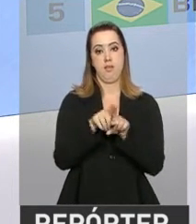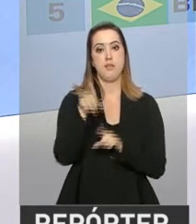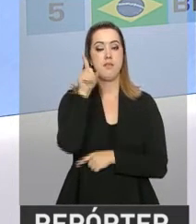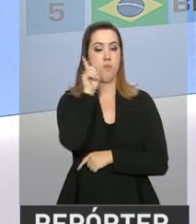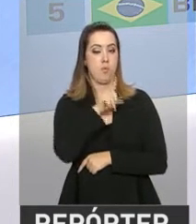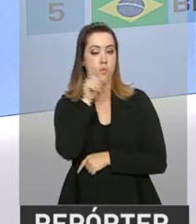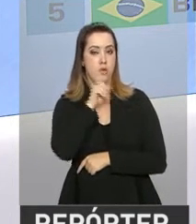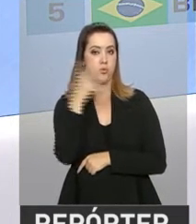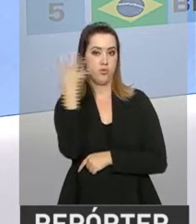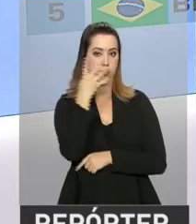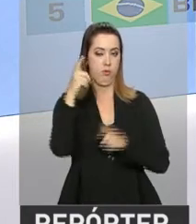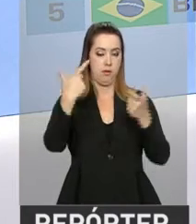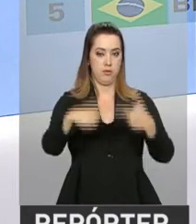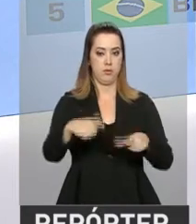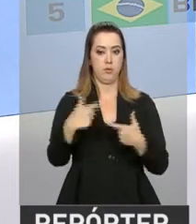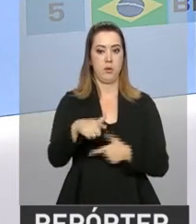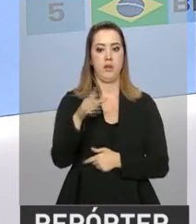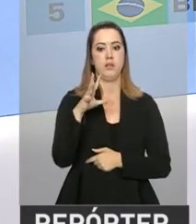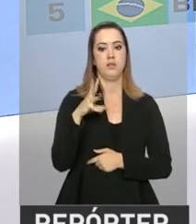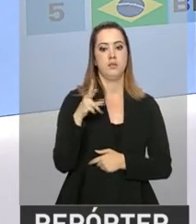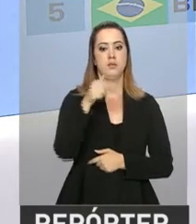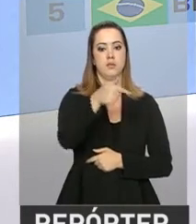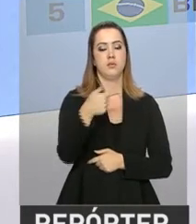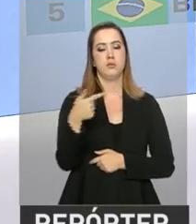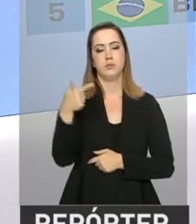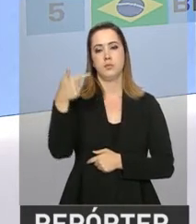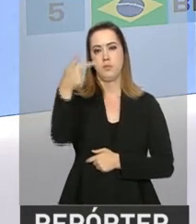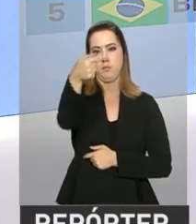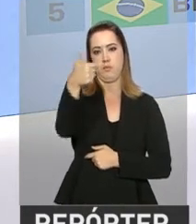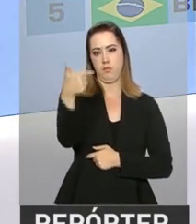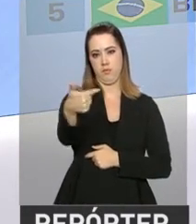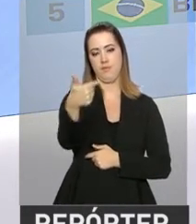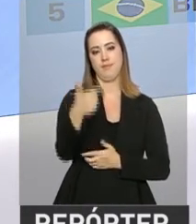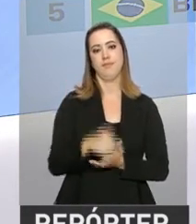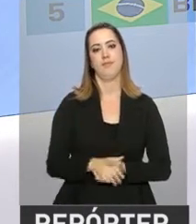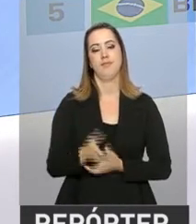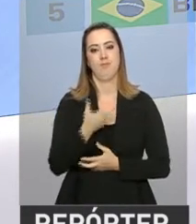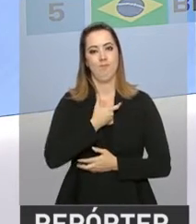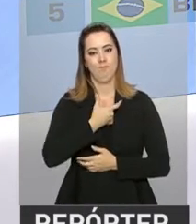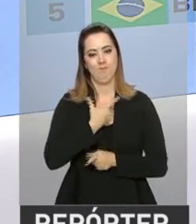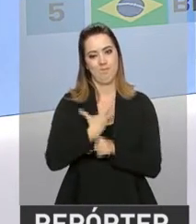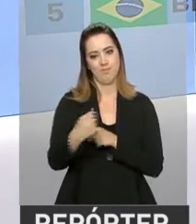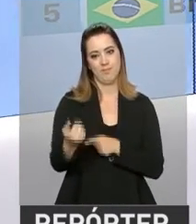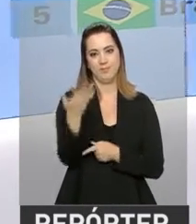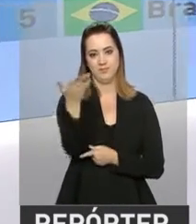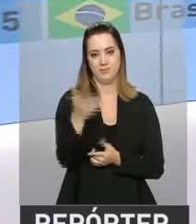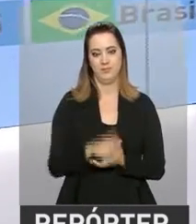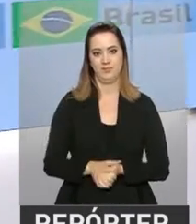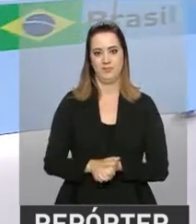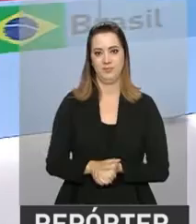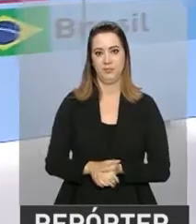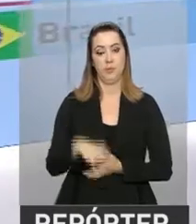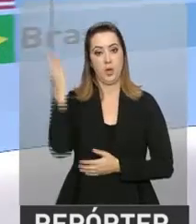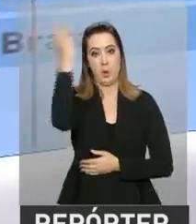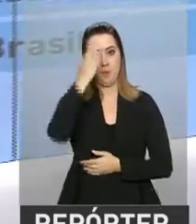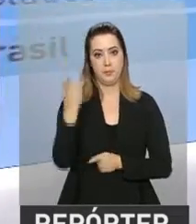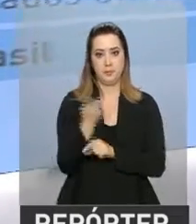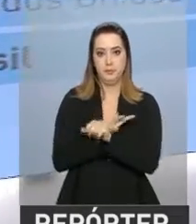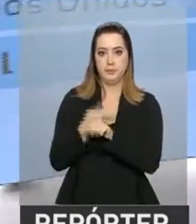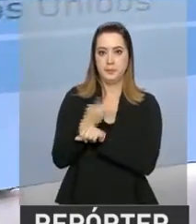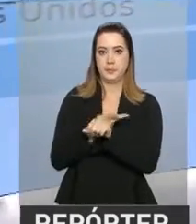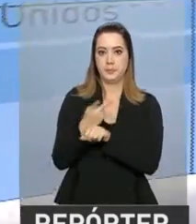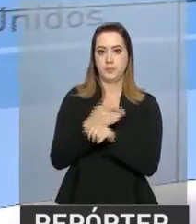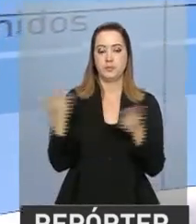em quarto lugar com 22 de ouro 27 de prata vinte e três de bronze 72 medalhas no total o brasil busca agora